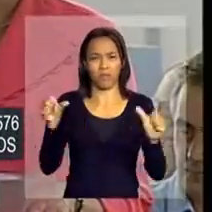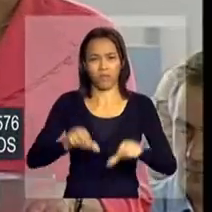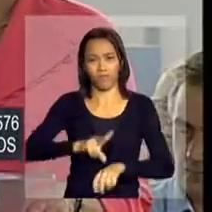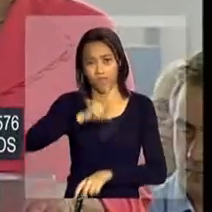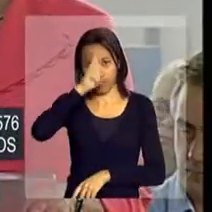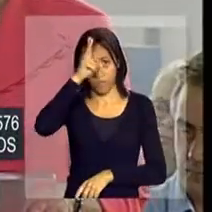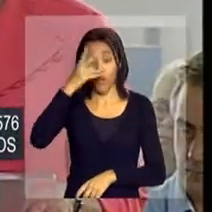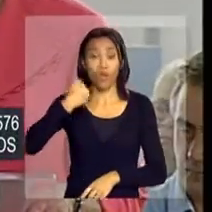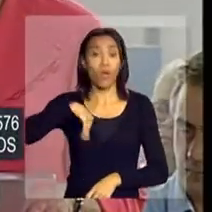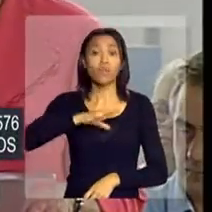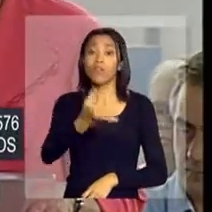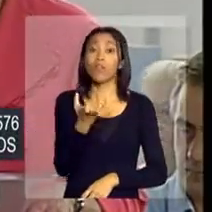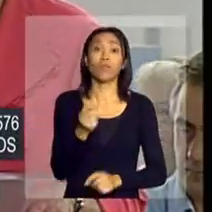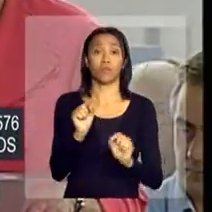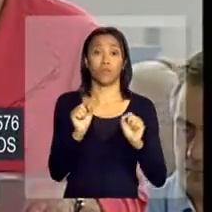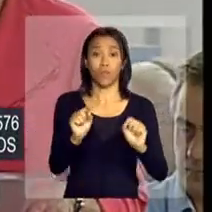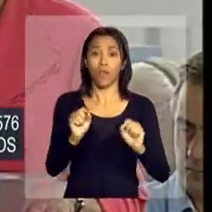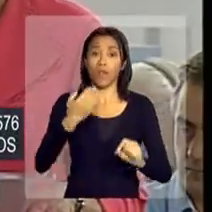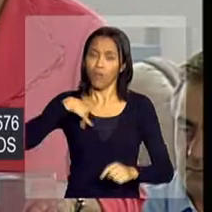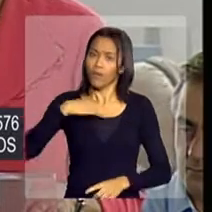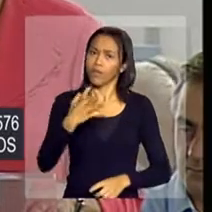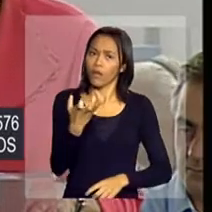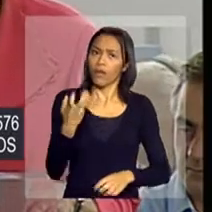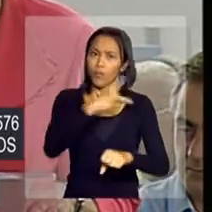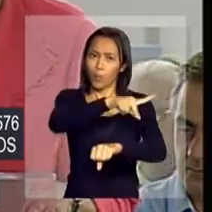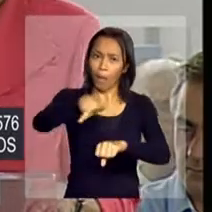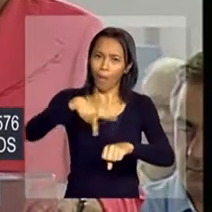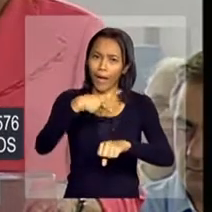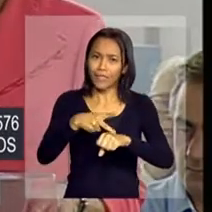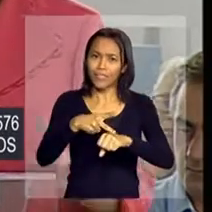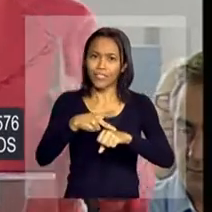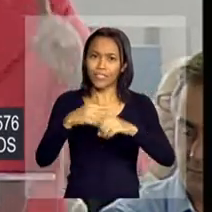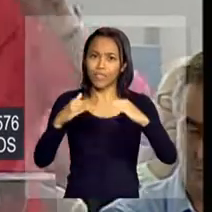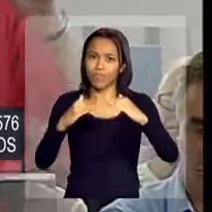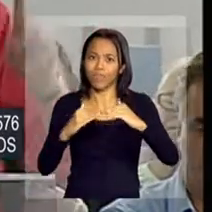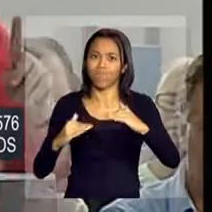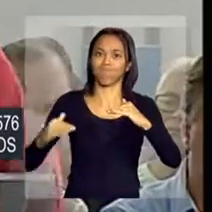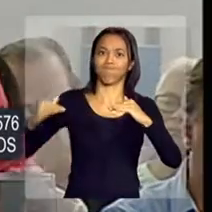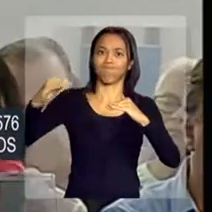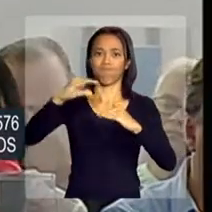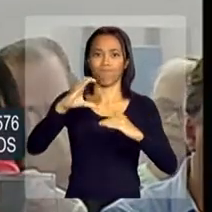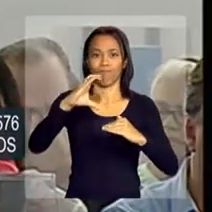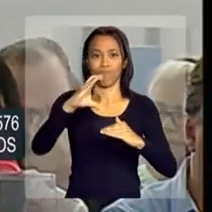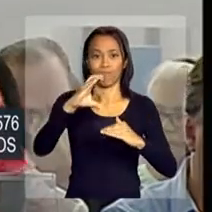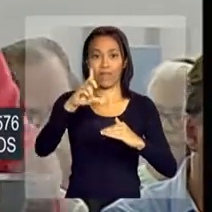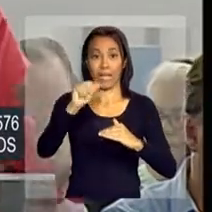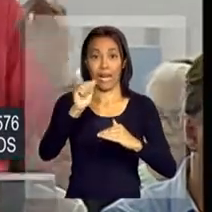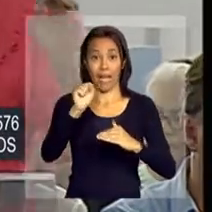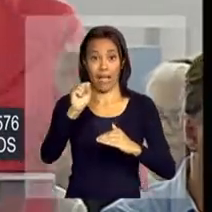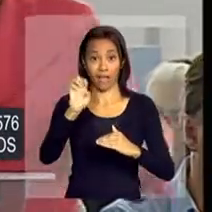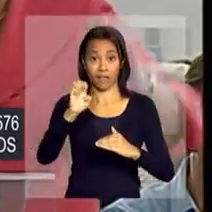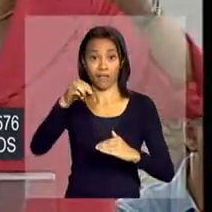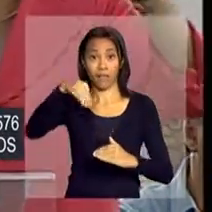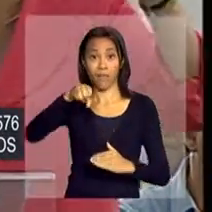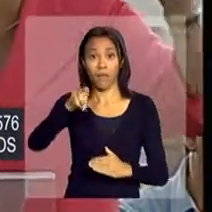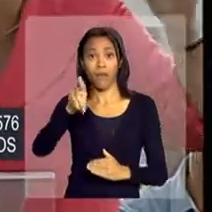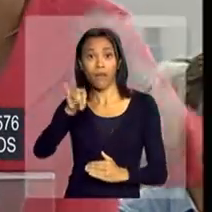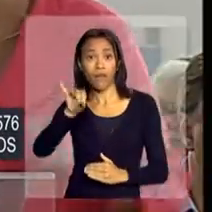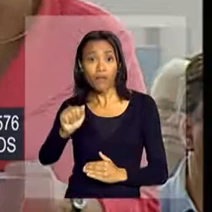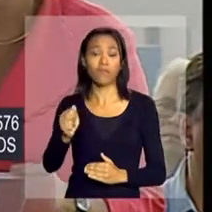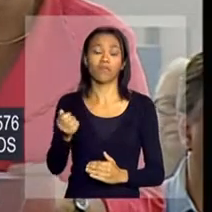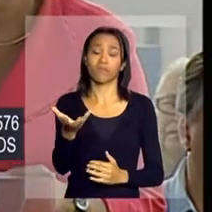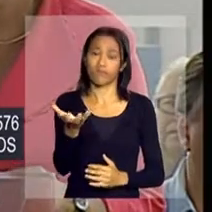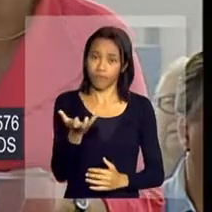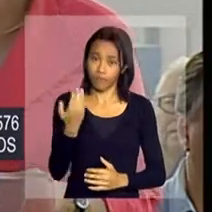queremos? Nós queremos um país de classe média, um país de renda